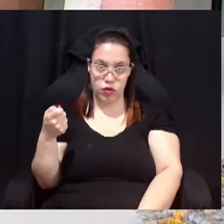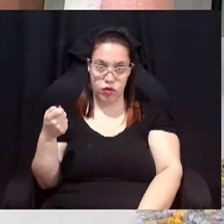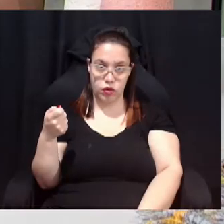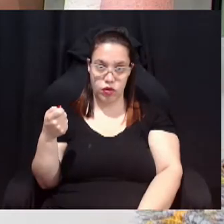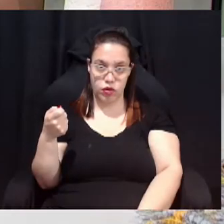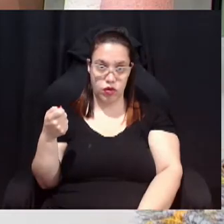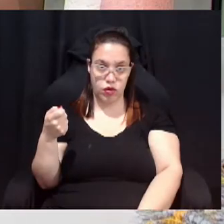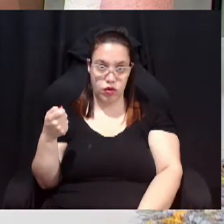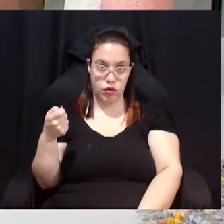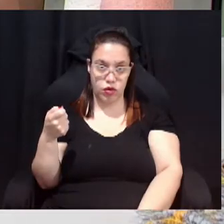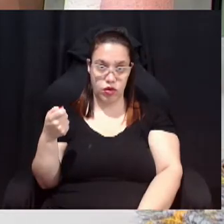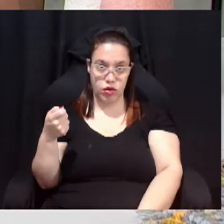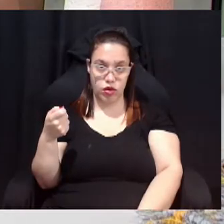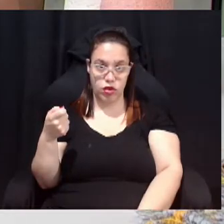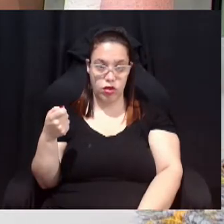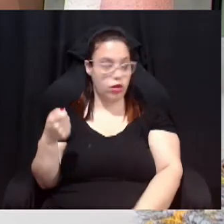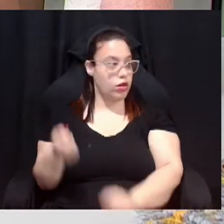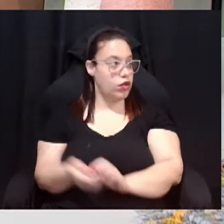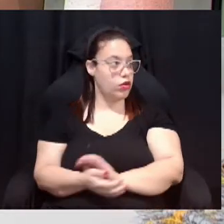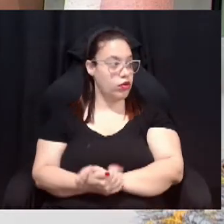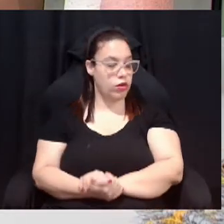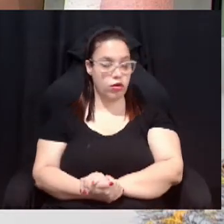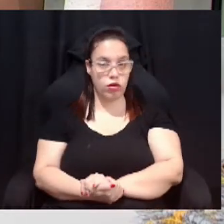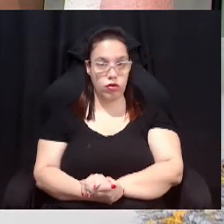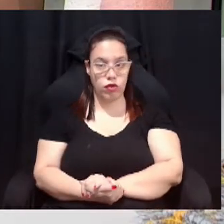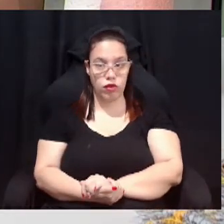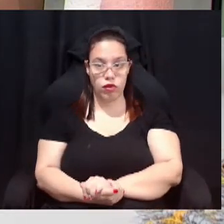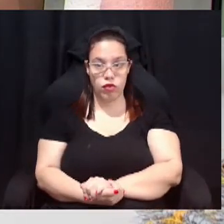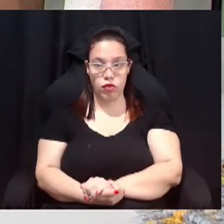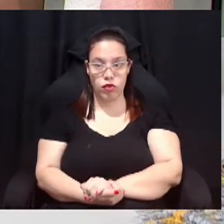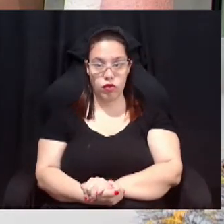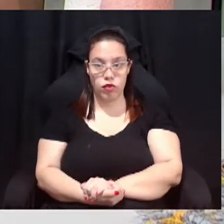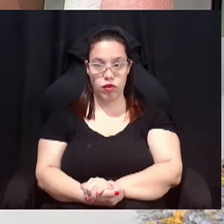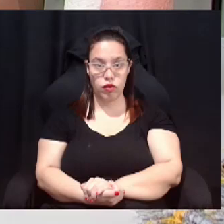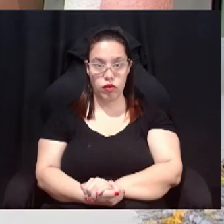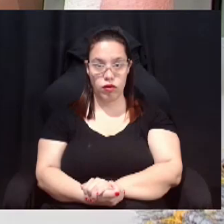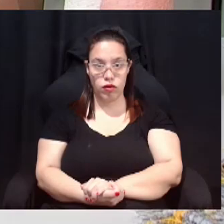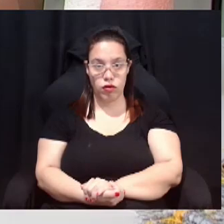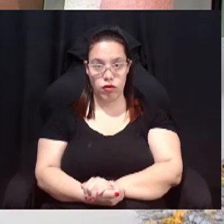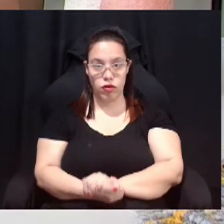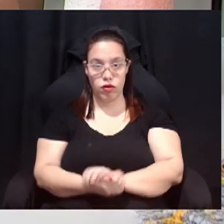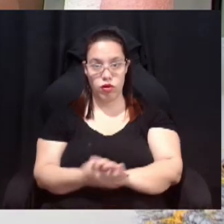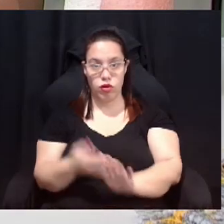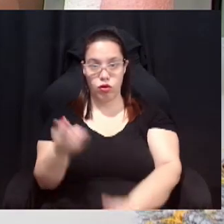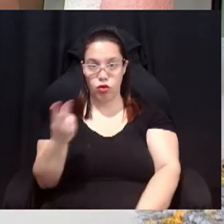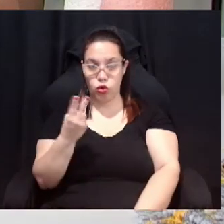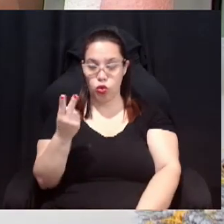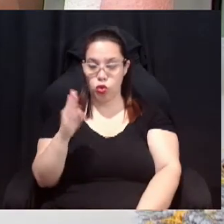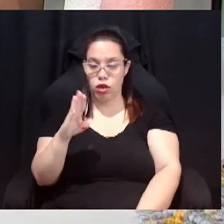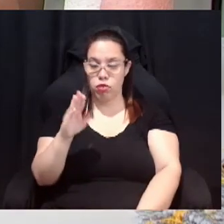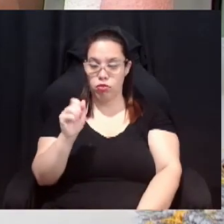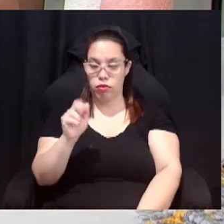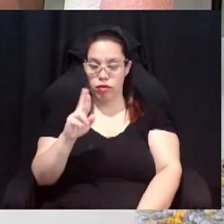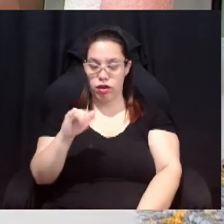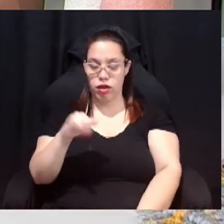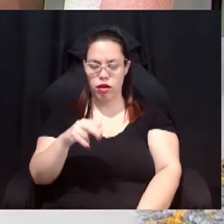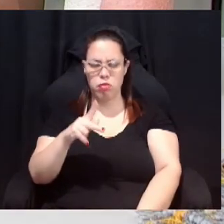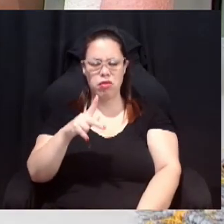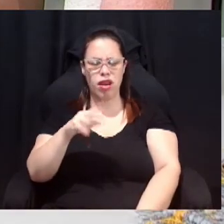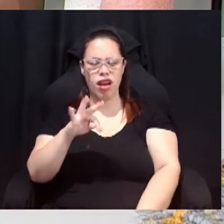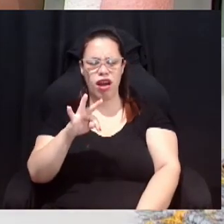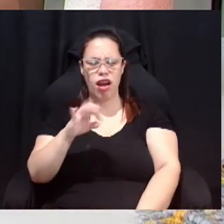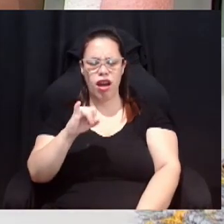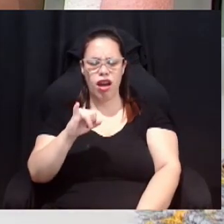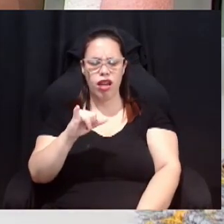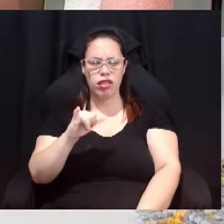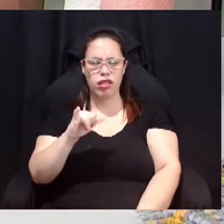atrapalhando do caminho, puxa para baixo. Formei as duas barriguinhas, tá bom? Tá bom. Ah, Paty, ficou uma diferencinha aqui